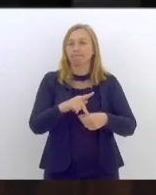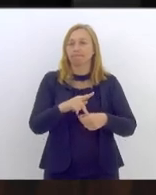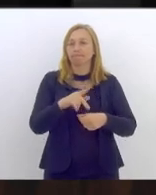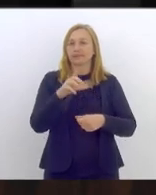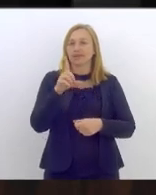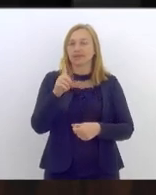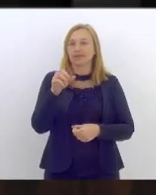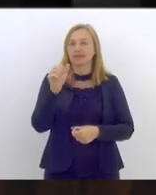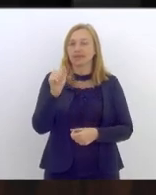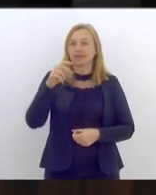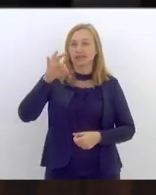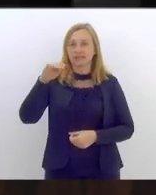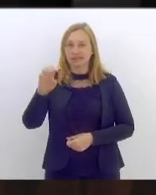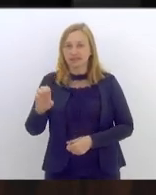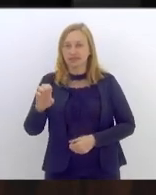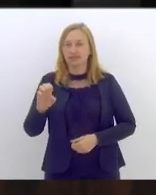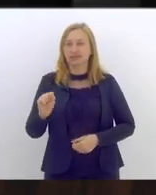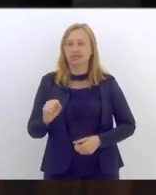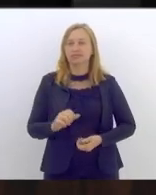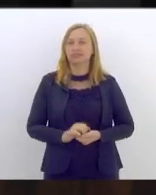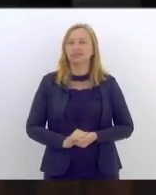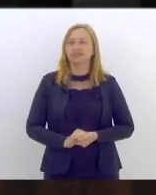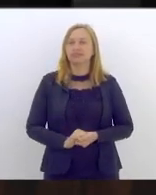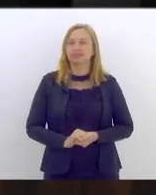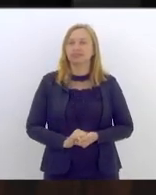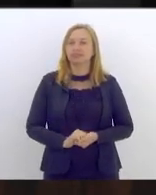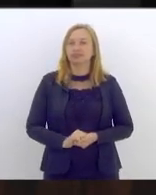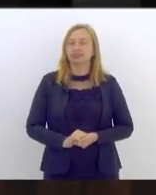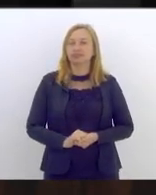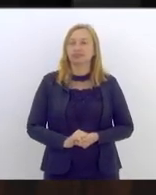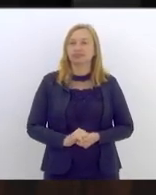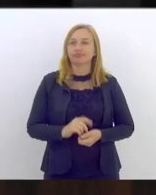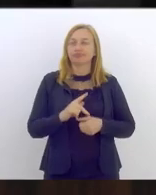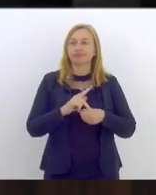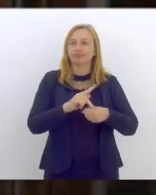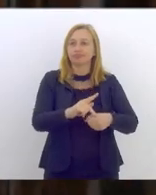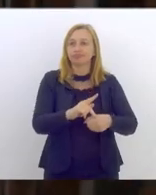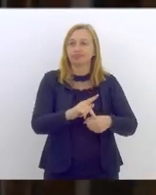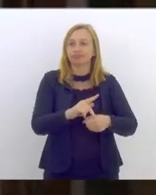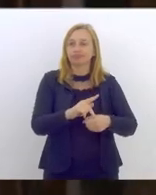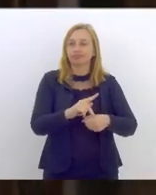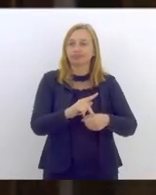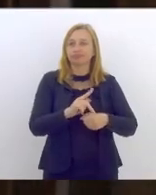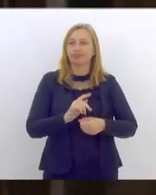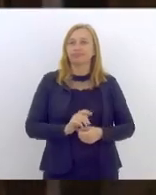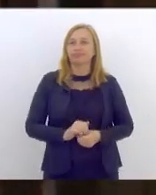Dante estão presente a procuradora